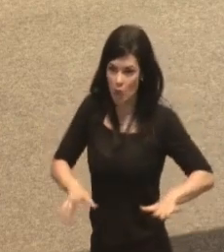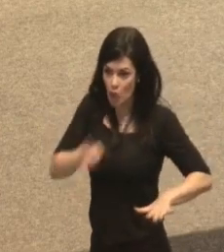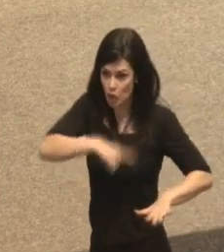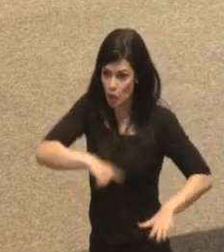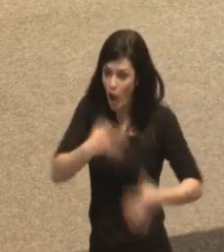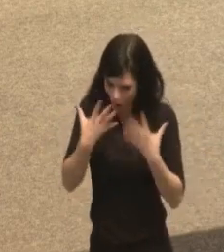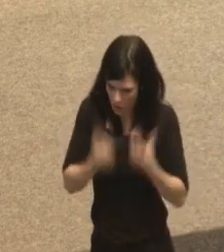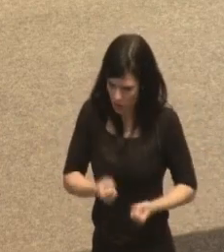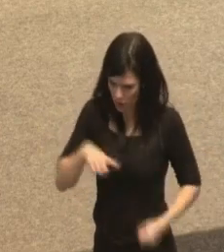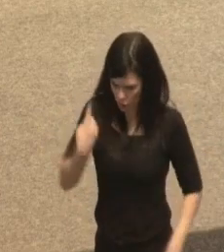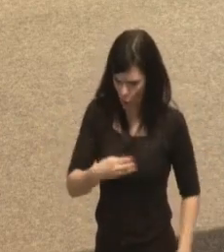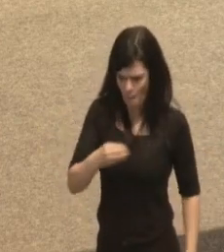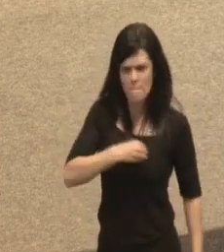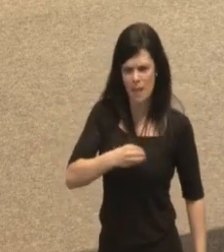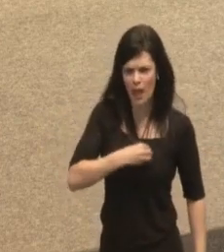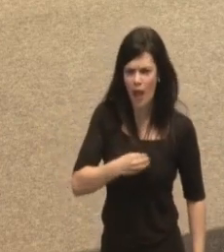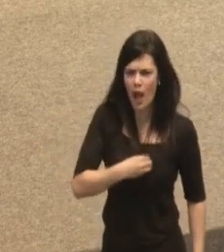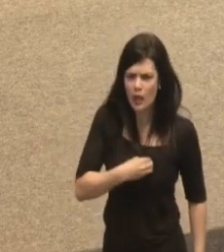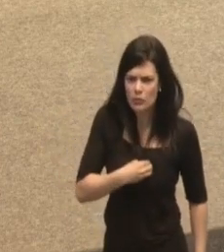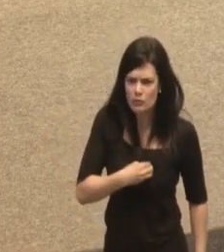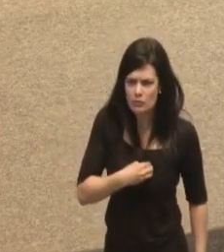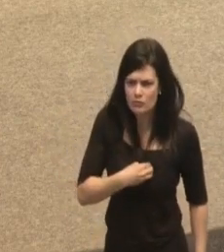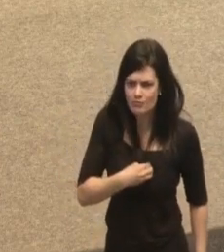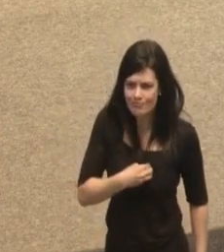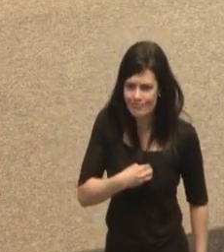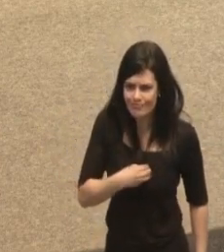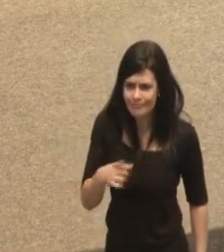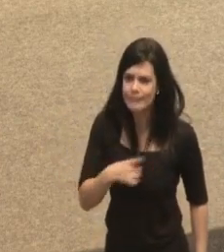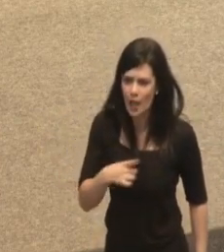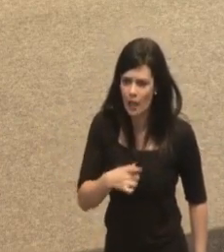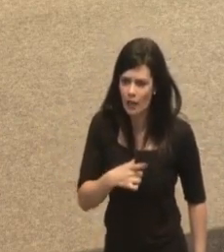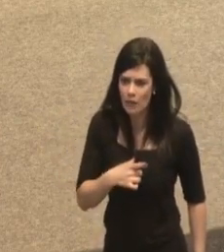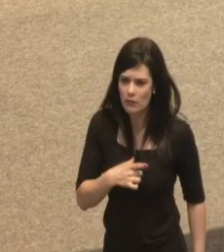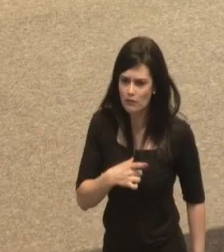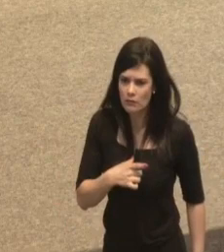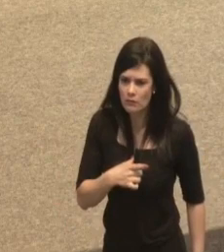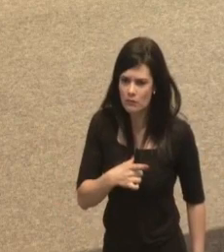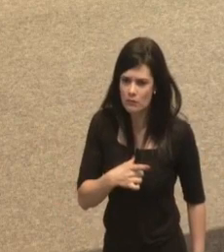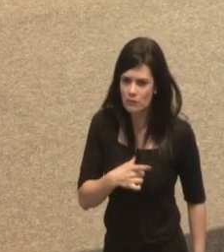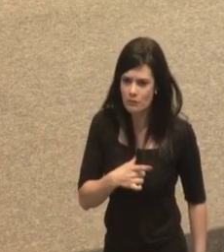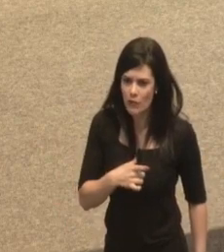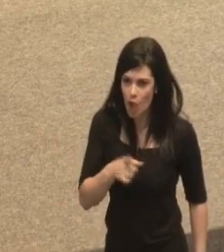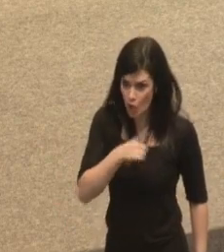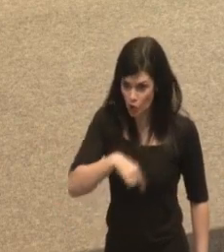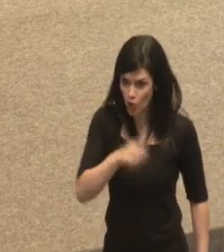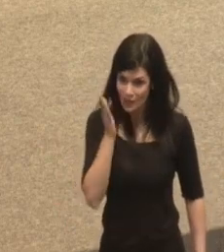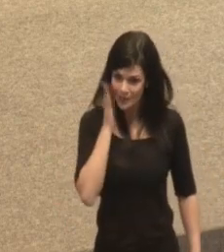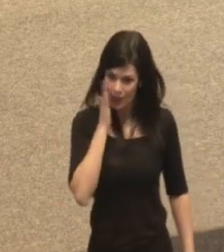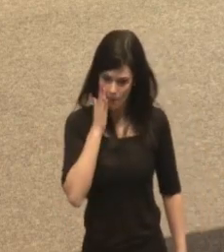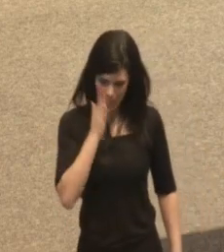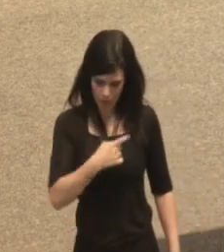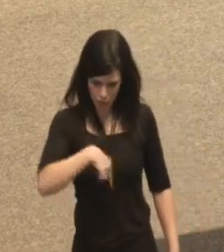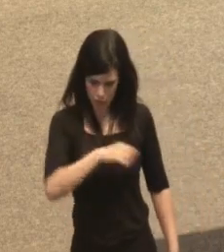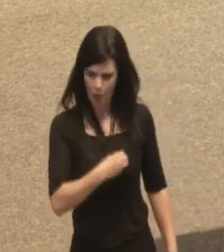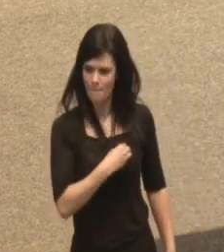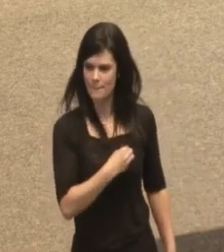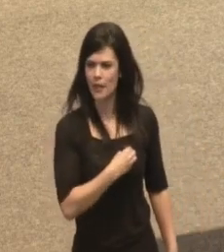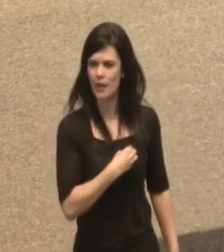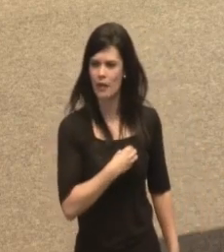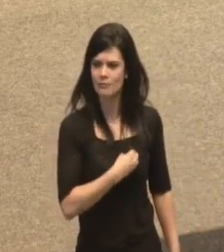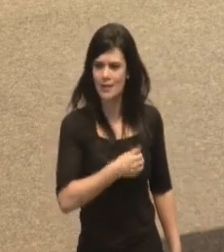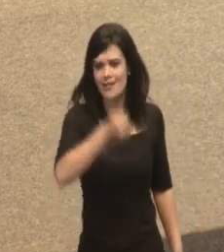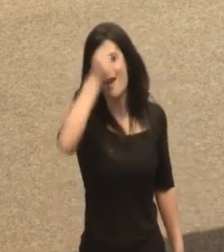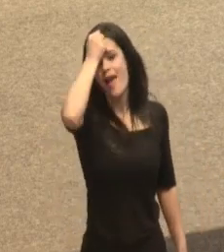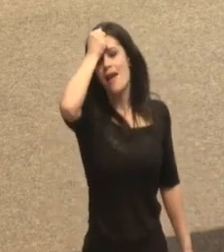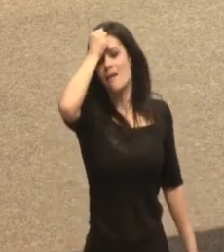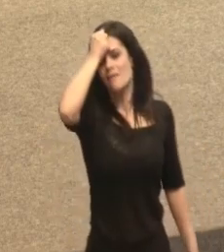pecado, pela morte, pelo diabo, pelas trevas. Fomos derrotados, nós nos rendemos, nós humildemente